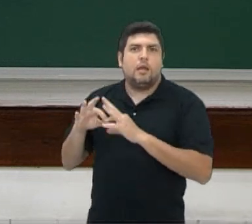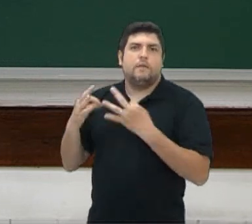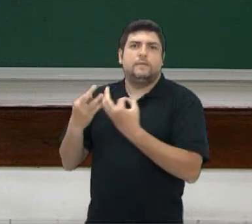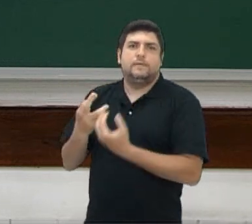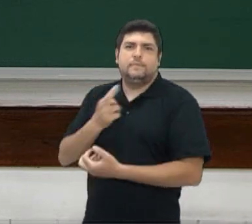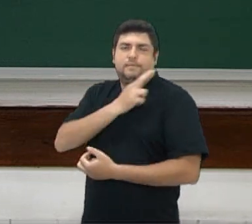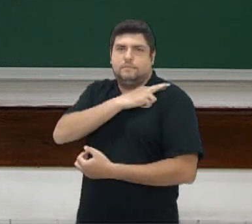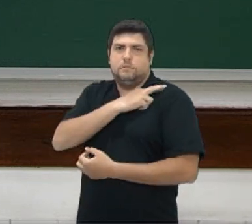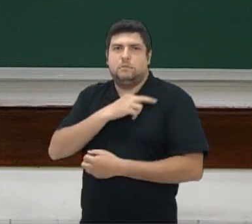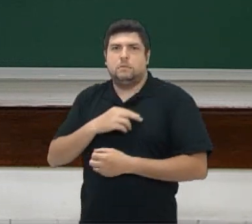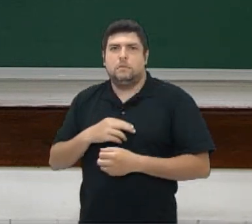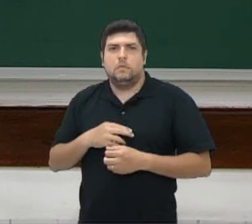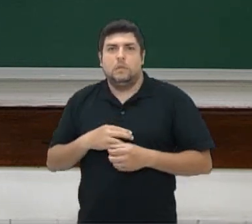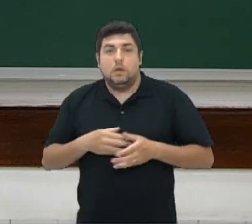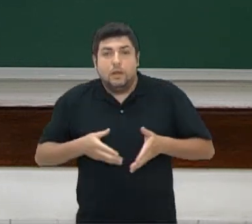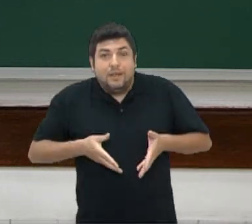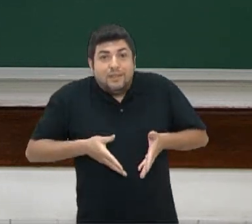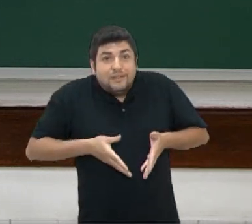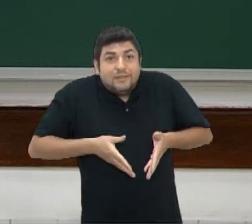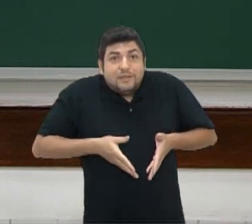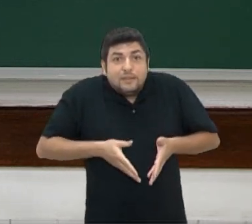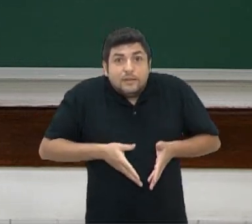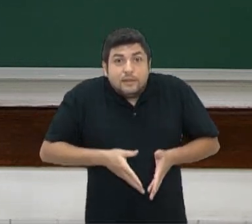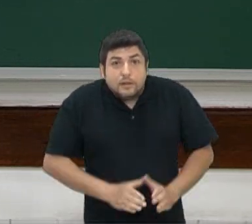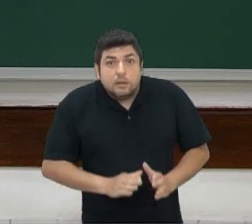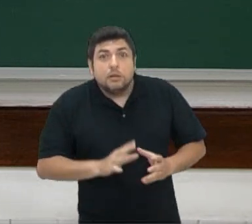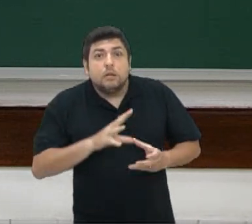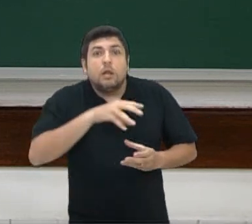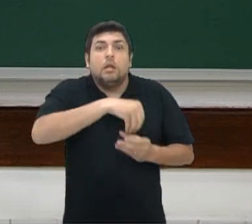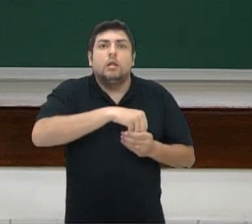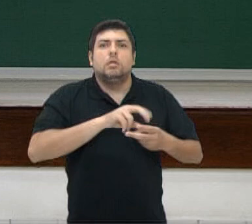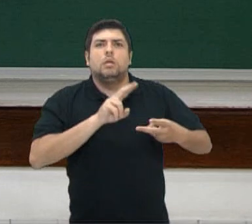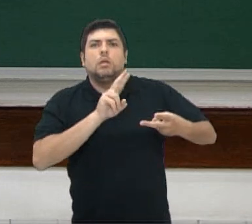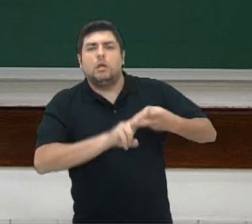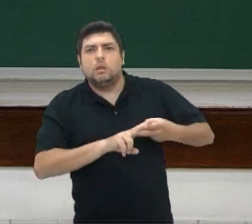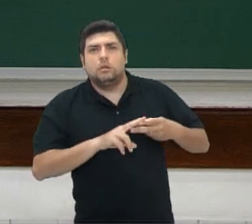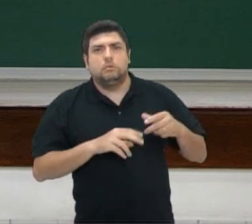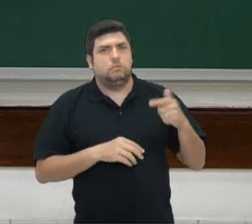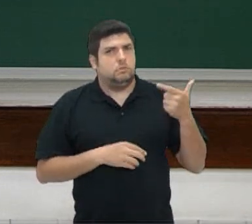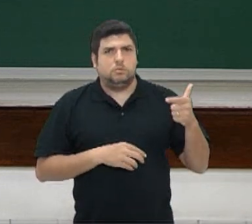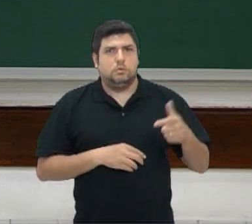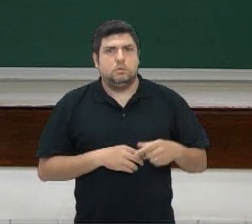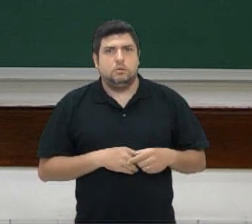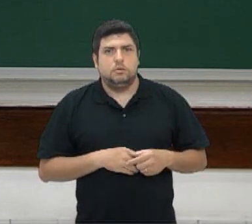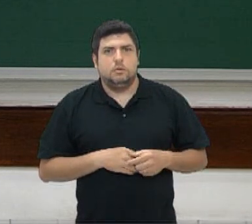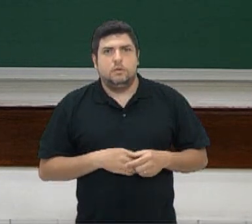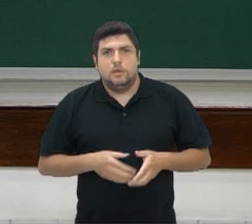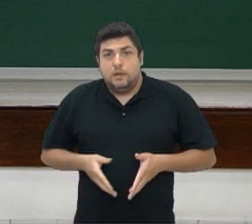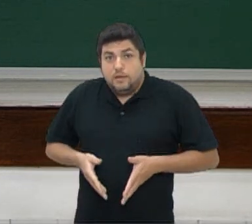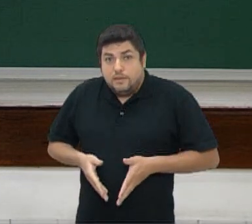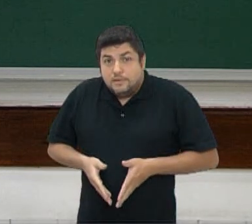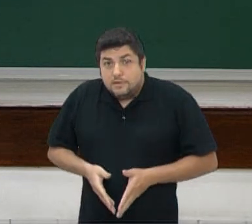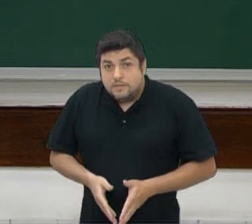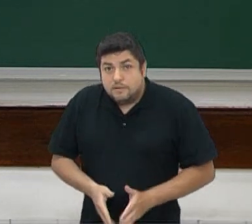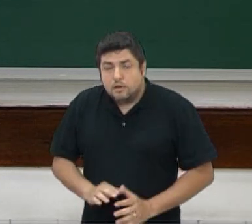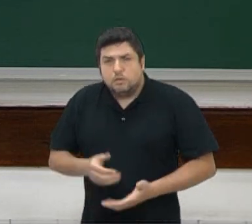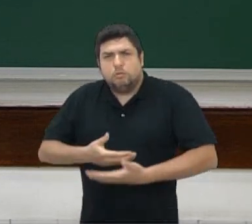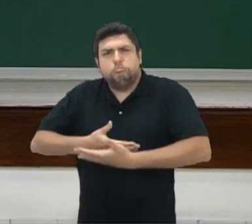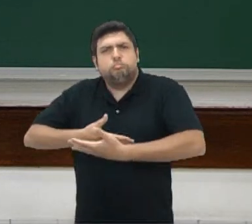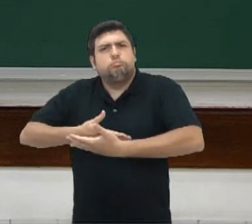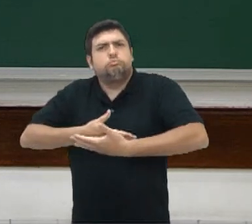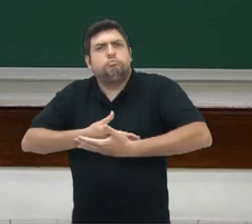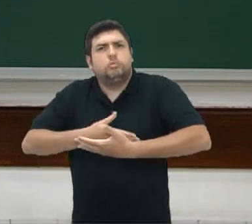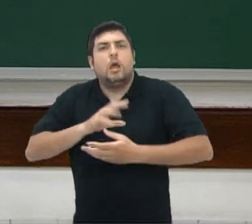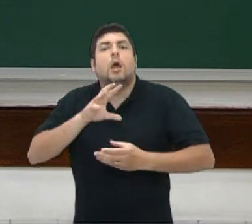no presídio, ele não nasce na abadia, no monastério, ele não nasce no asilo, né? E mesmo